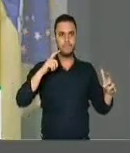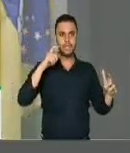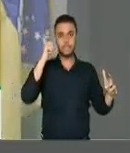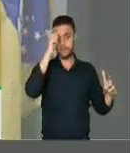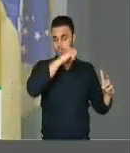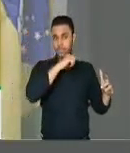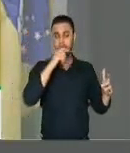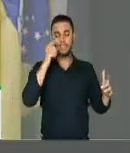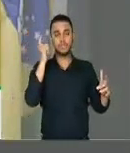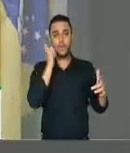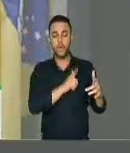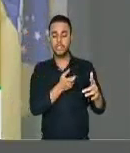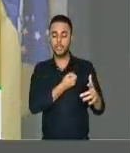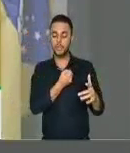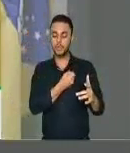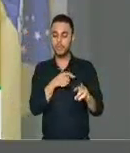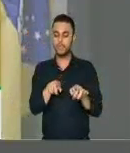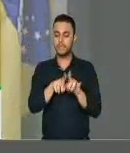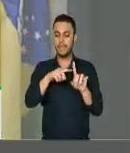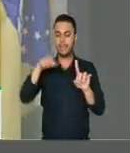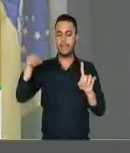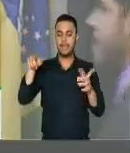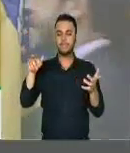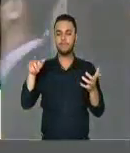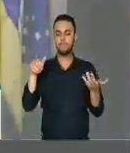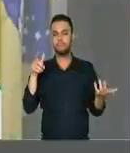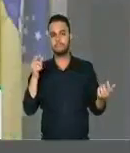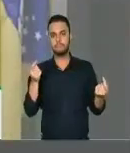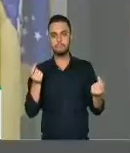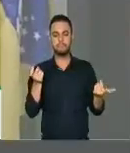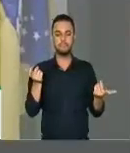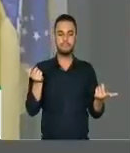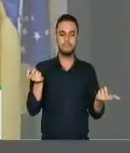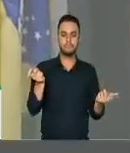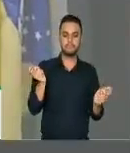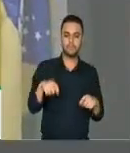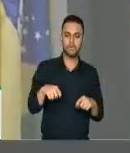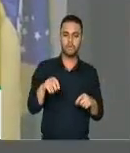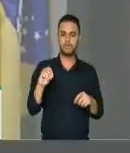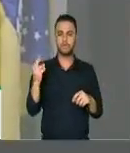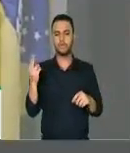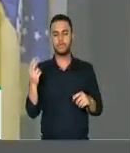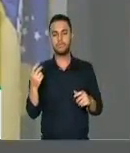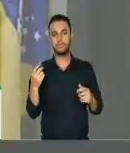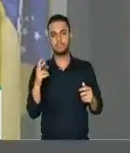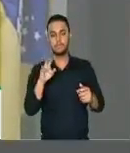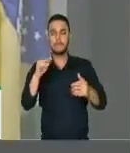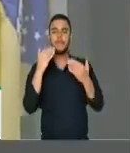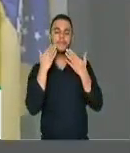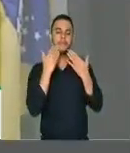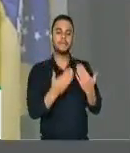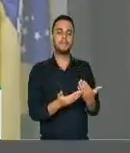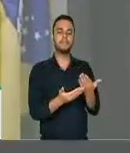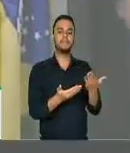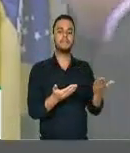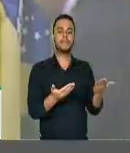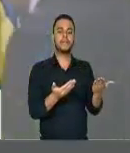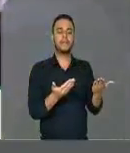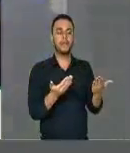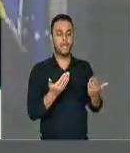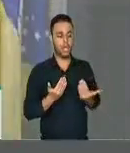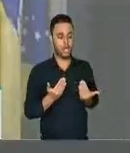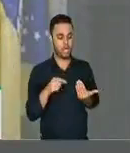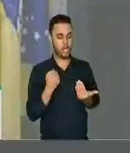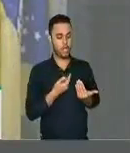aos dados que serão ou que teriam que ser apresentados a nós